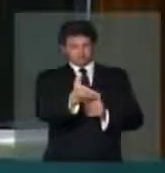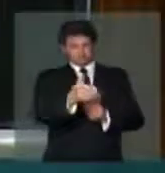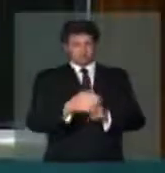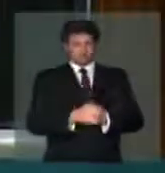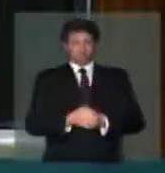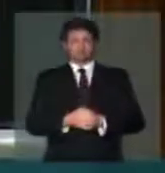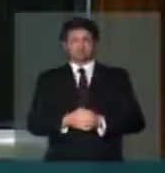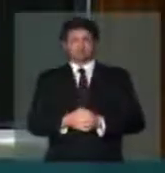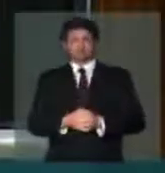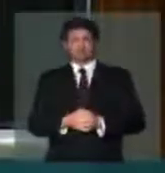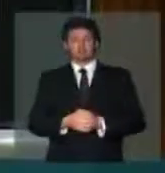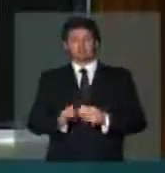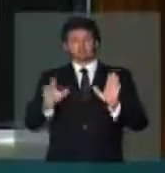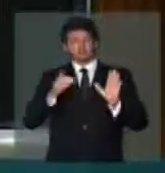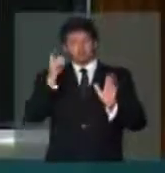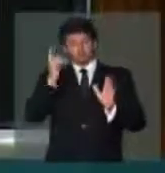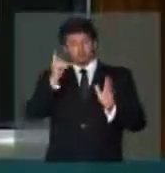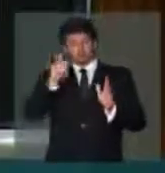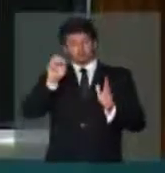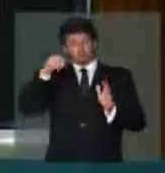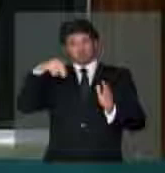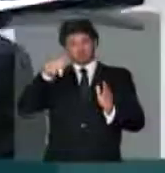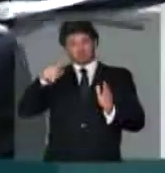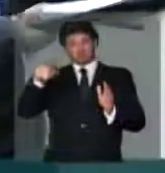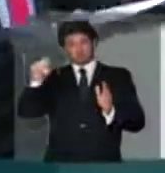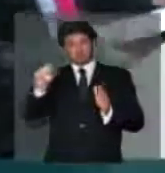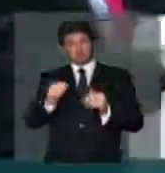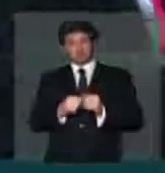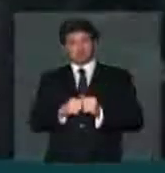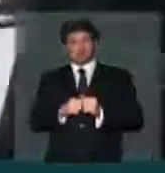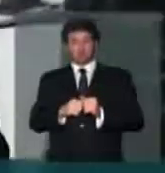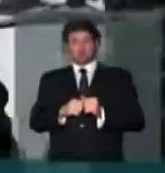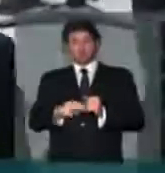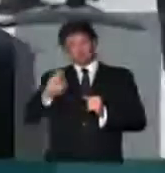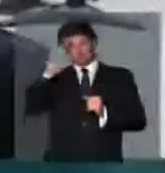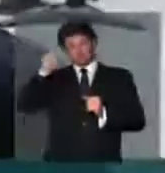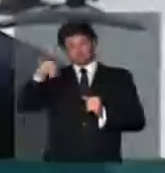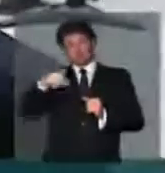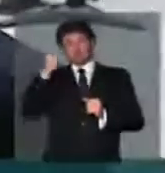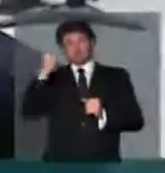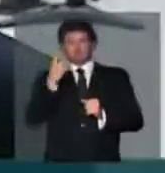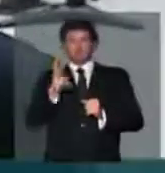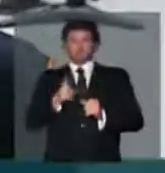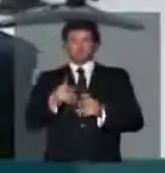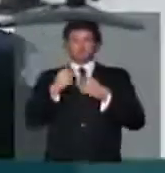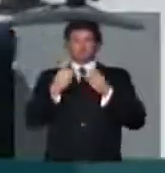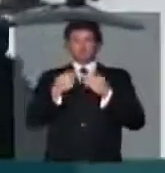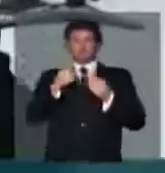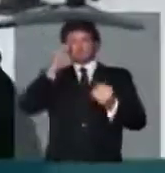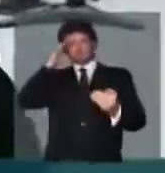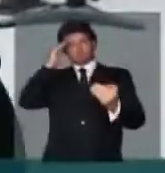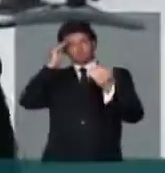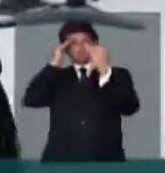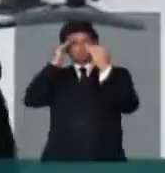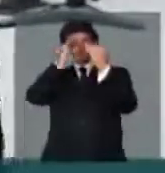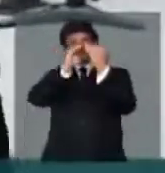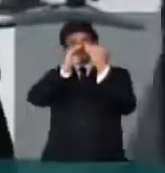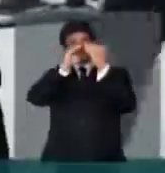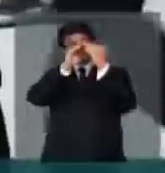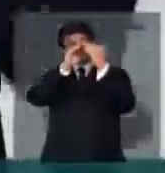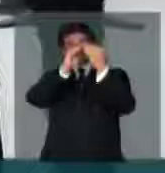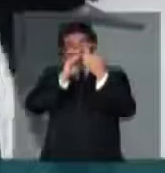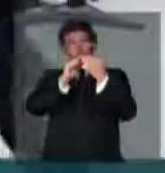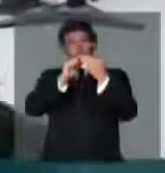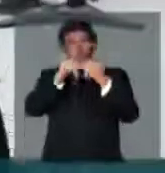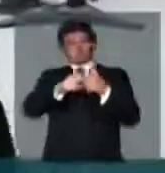Muito bem, deputado Gonzaga Patriota, Vossa Excelência é um deputado sempre muito sintonizado